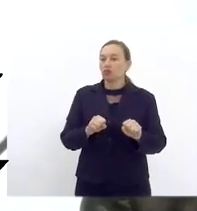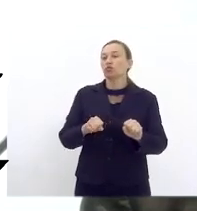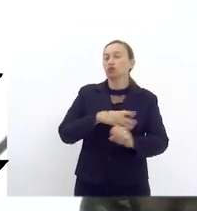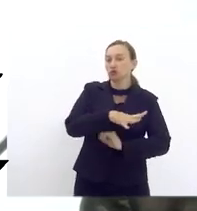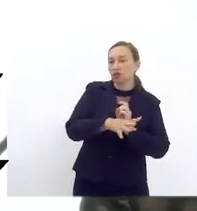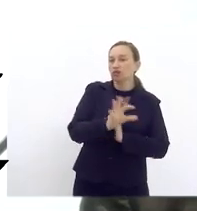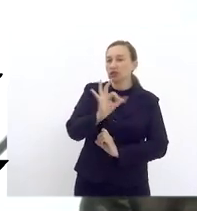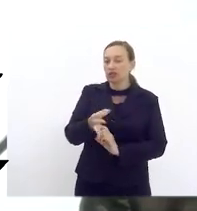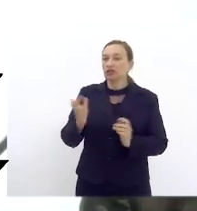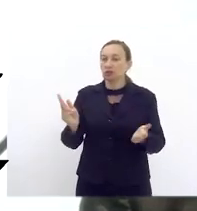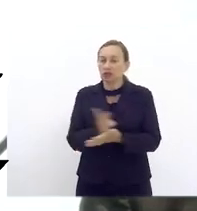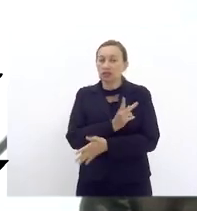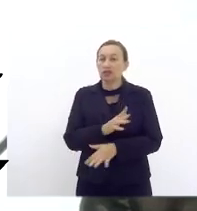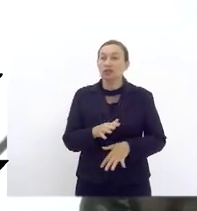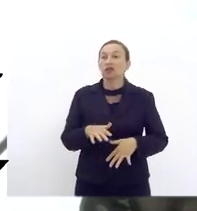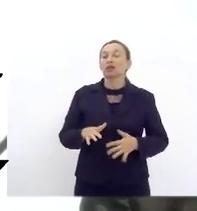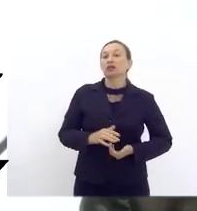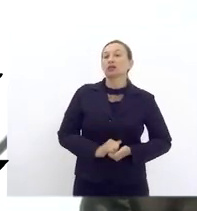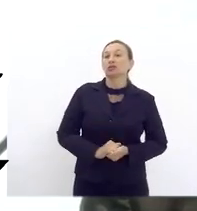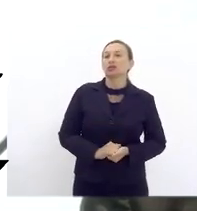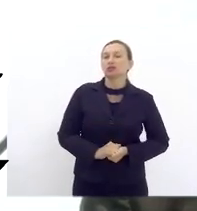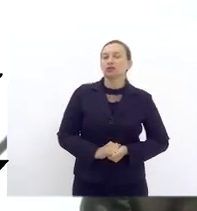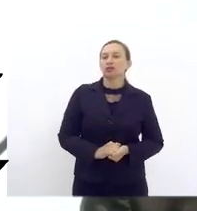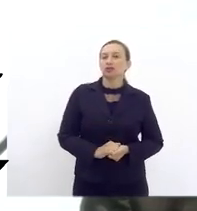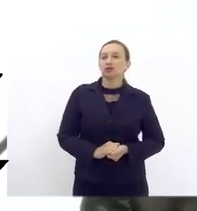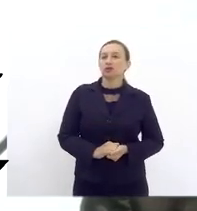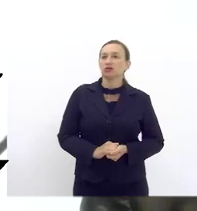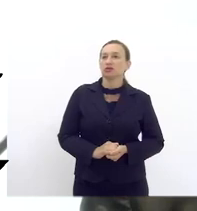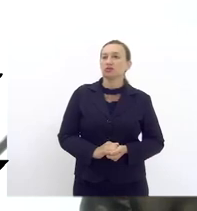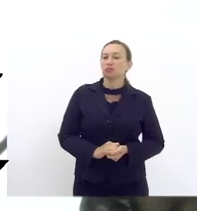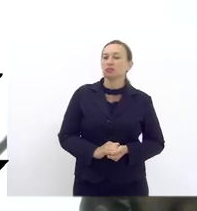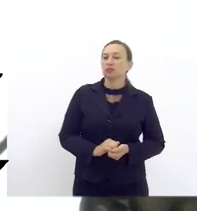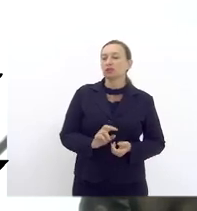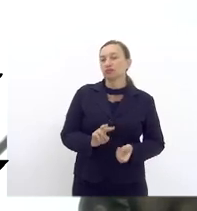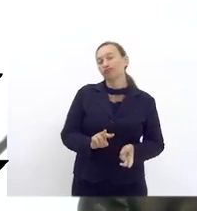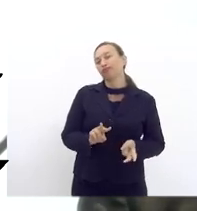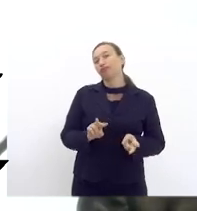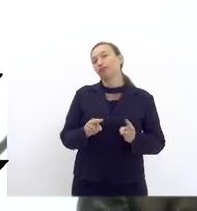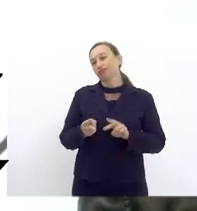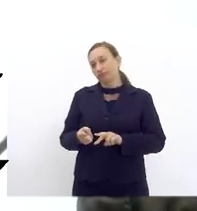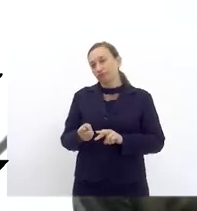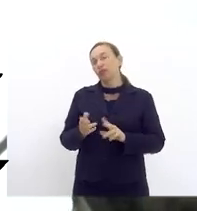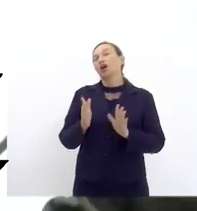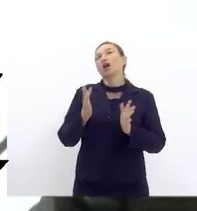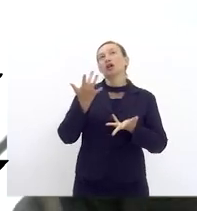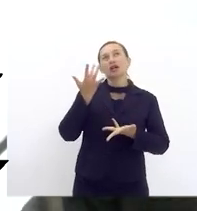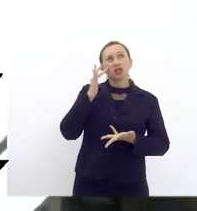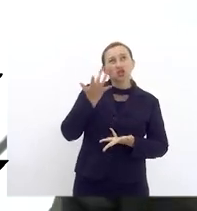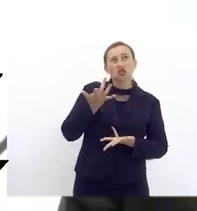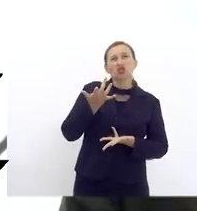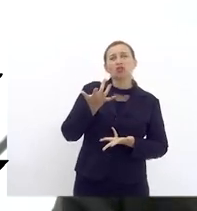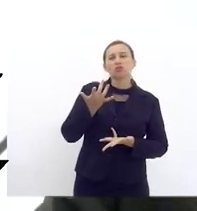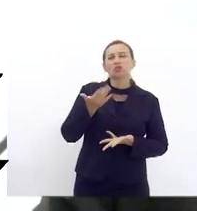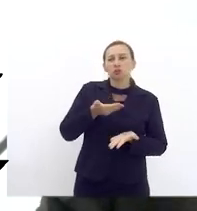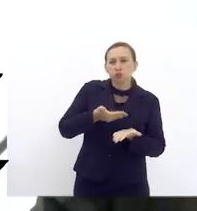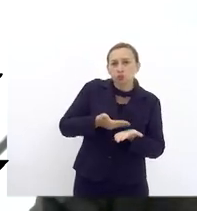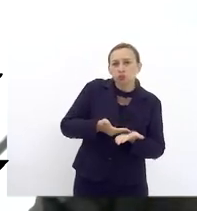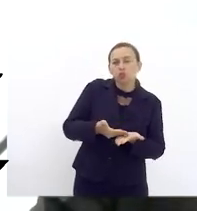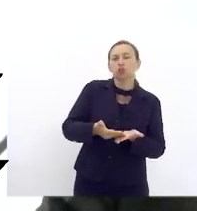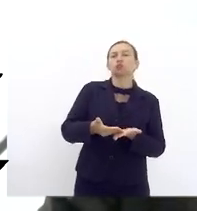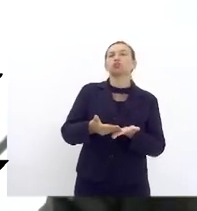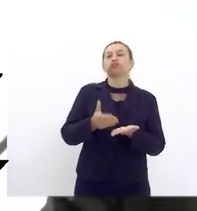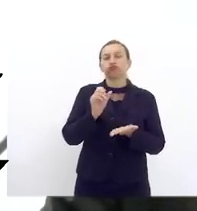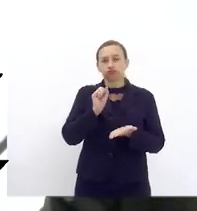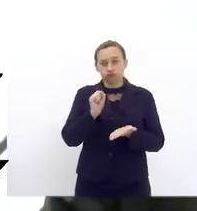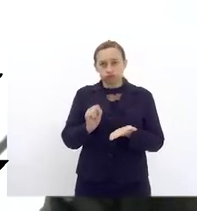de fato acontecer E para isso nós vamos aqui tirar alguns encaminhamentos que são que achamos que são ainda iniciais para que a gente